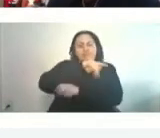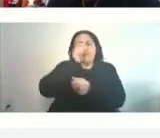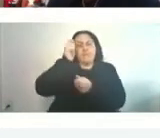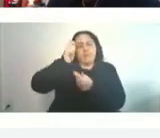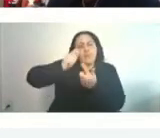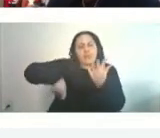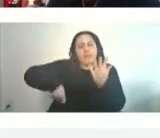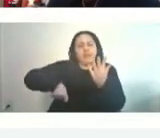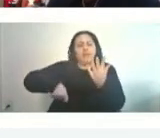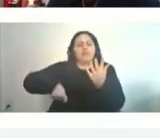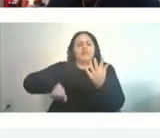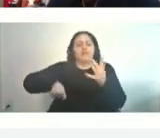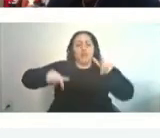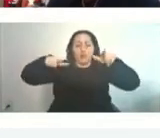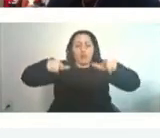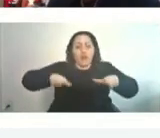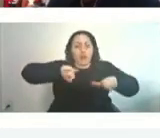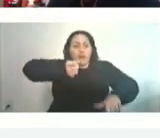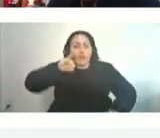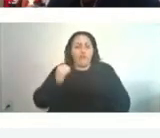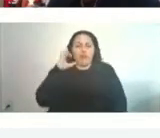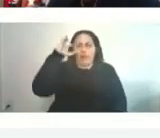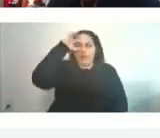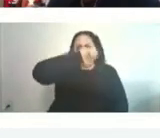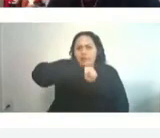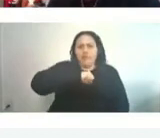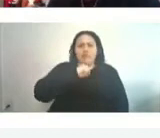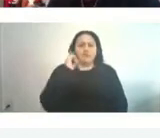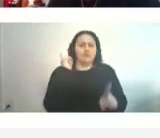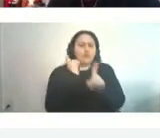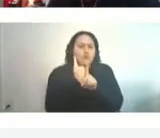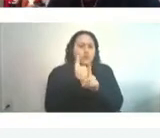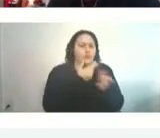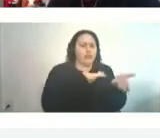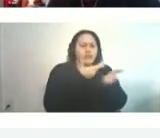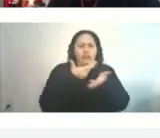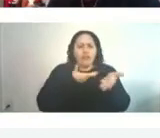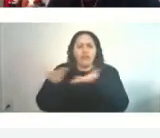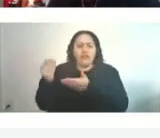de aprendizagem, né? De troca, de descobertas, de experimentação.